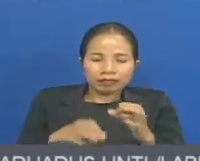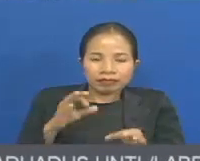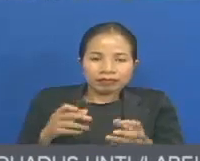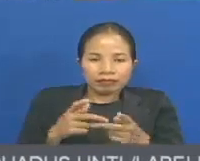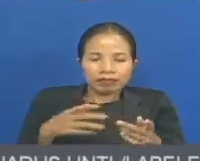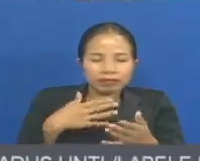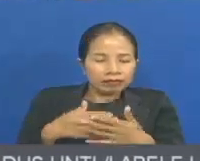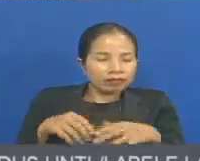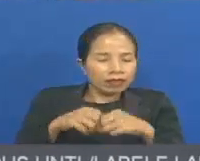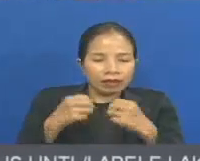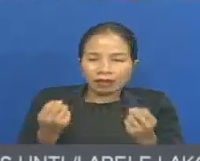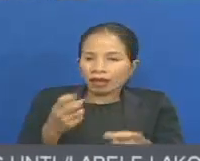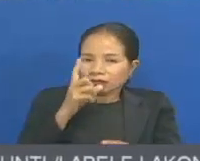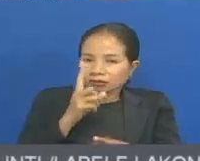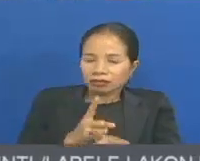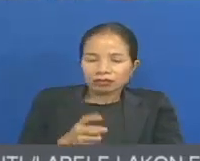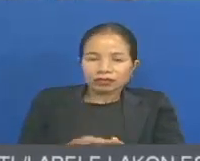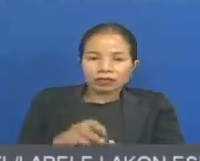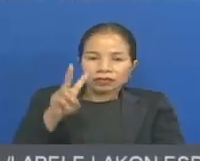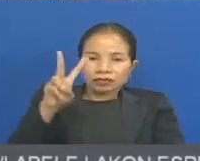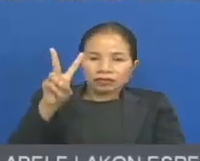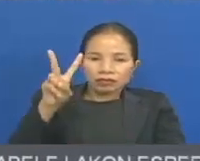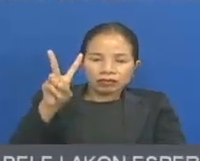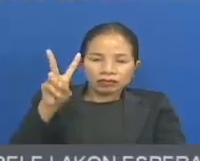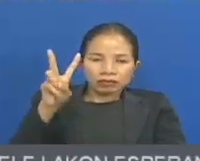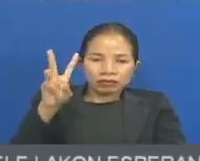kela. Atlos, desde